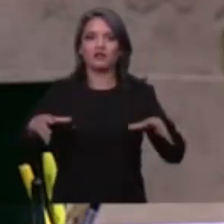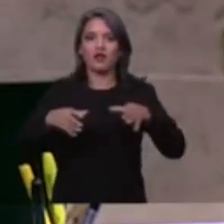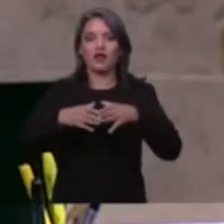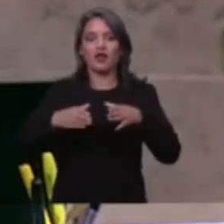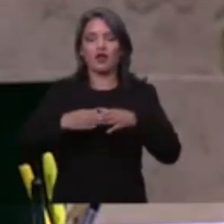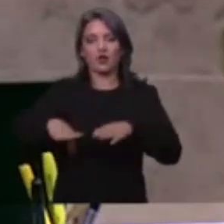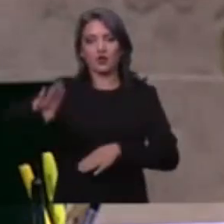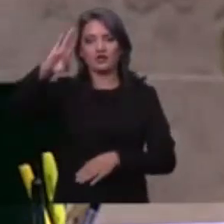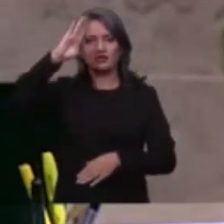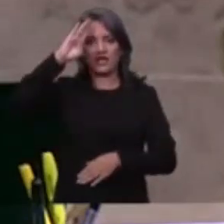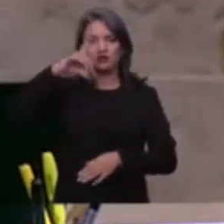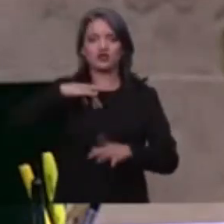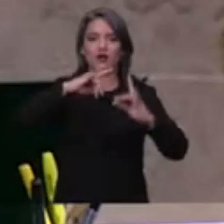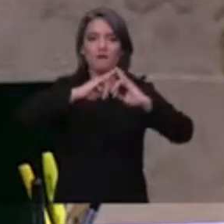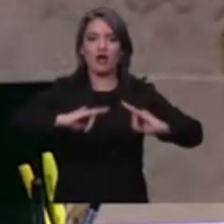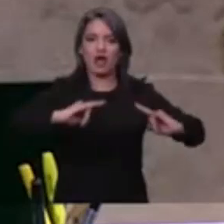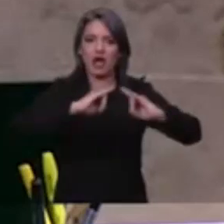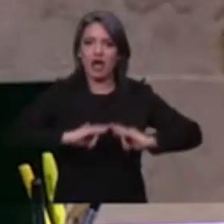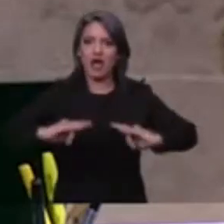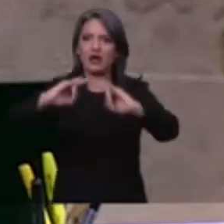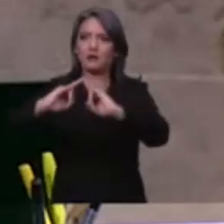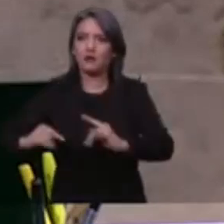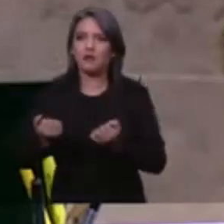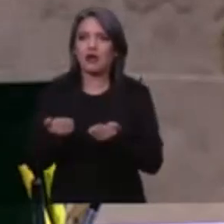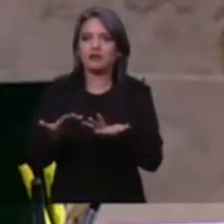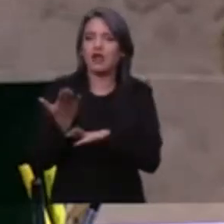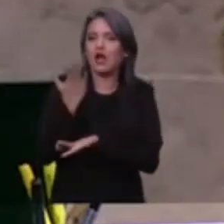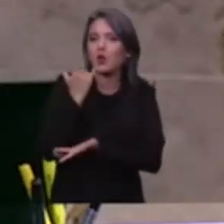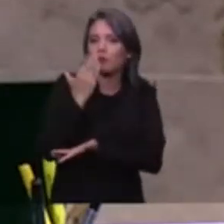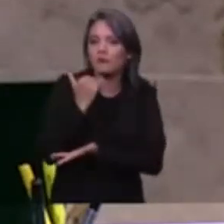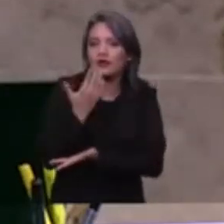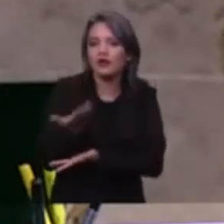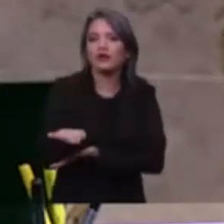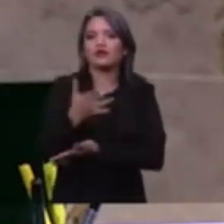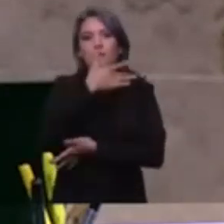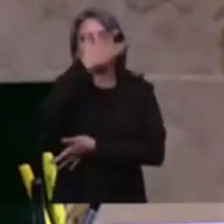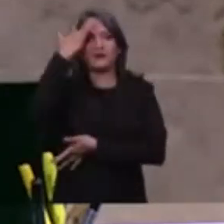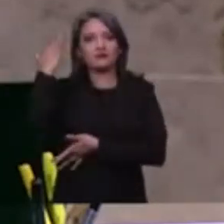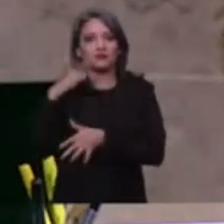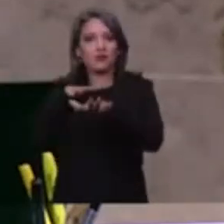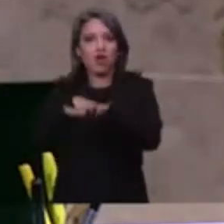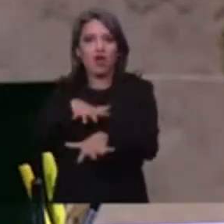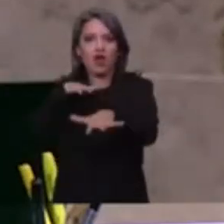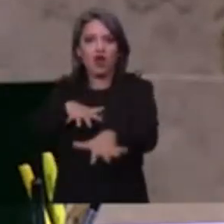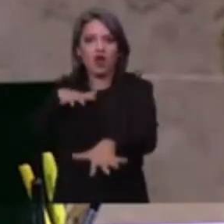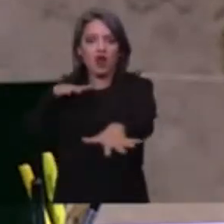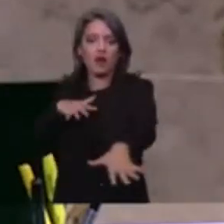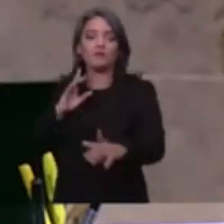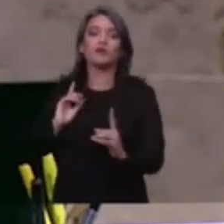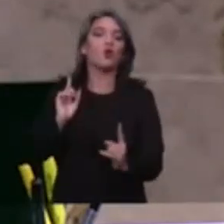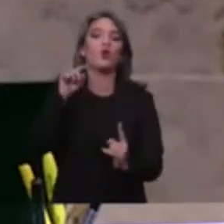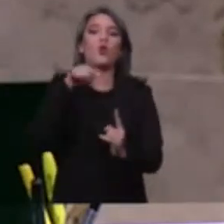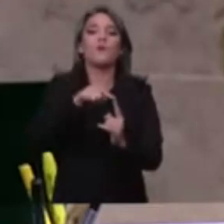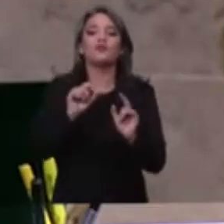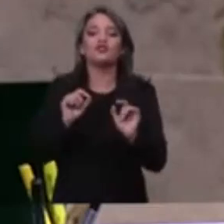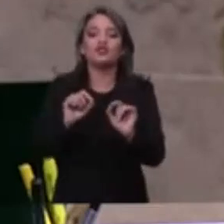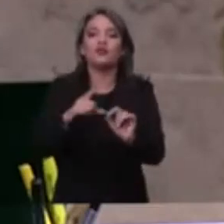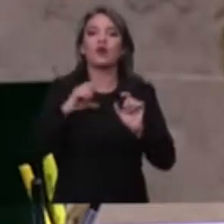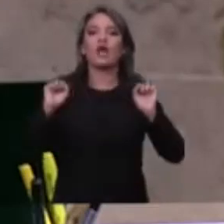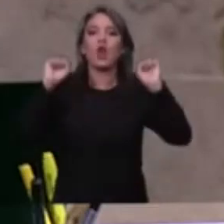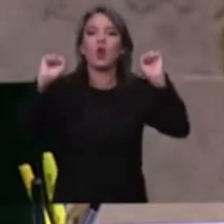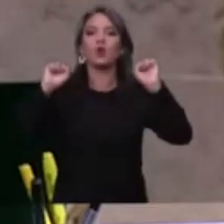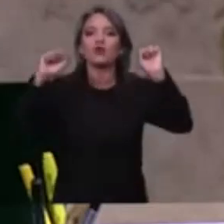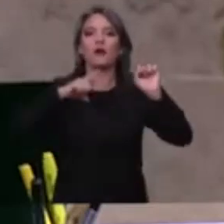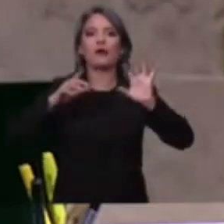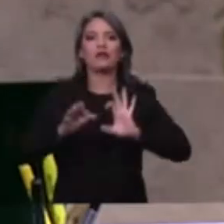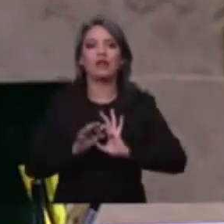havia barracas que disponibilizavam alimentação para a manifestação, que seu objetivo era lutar pela